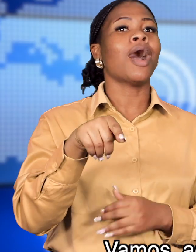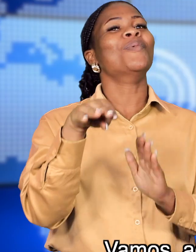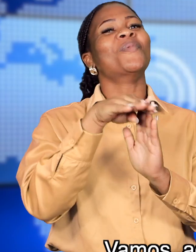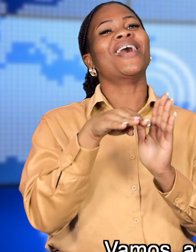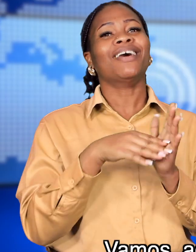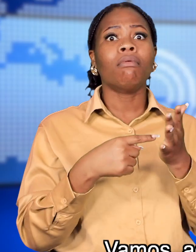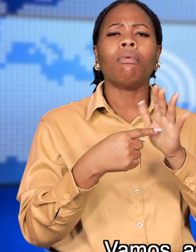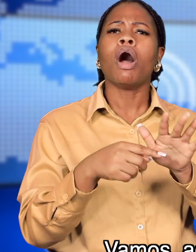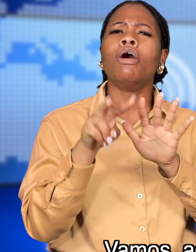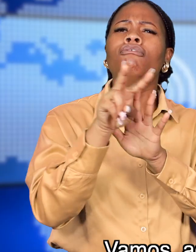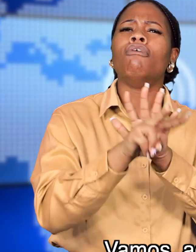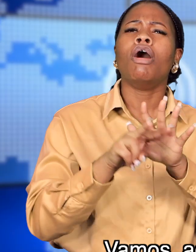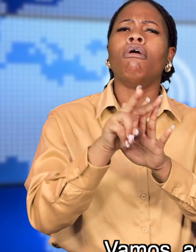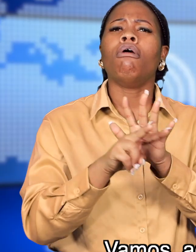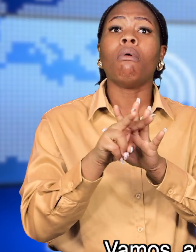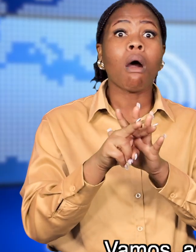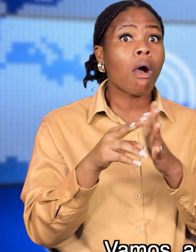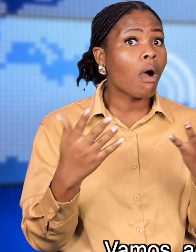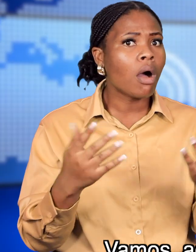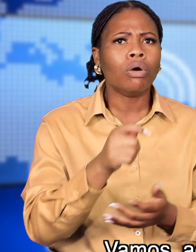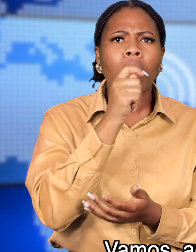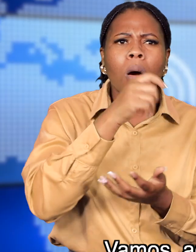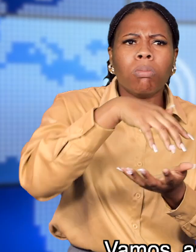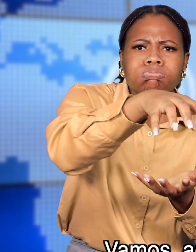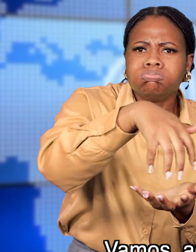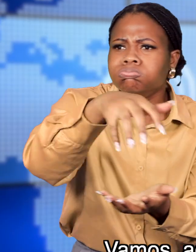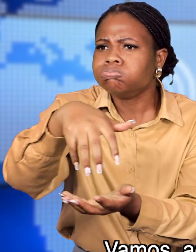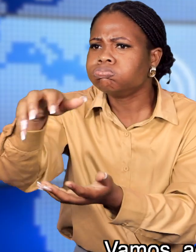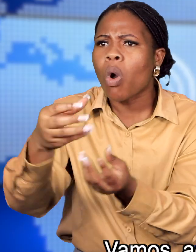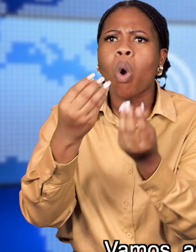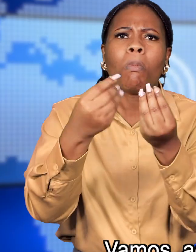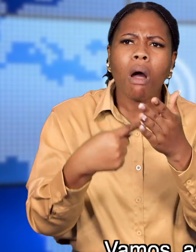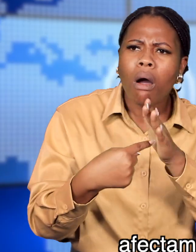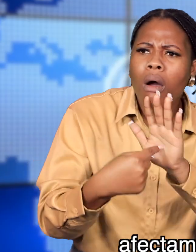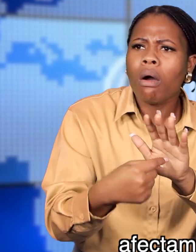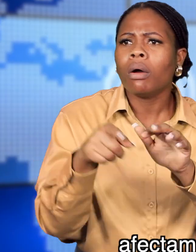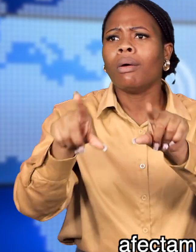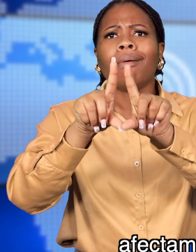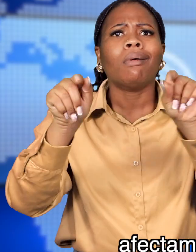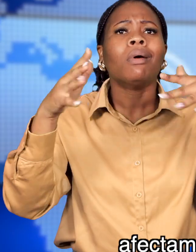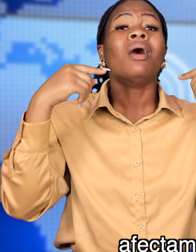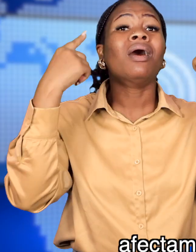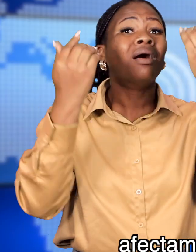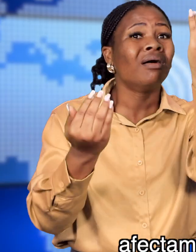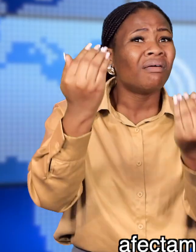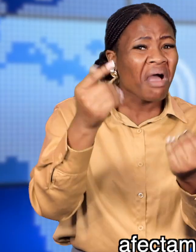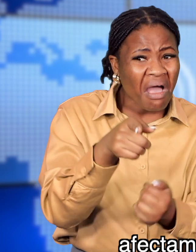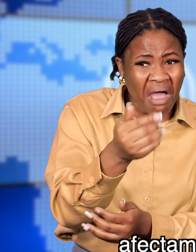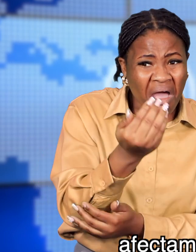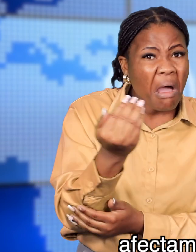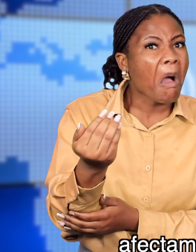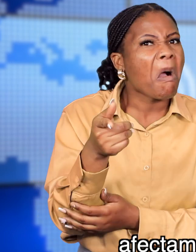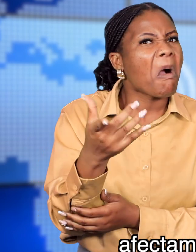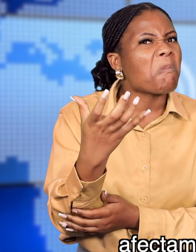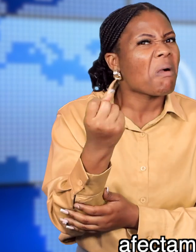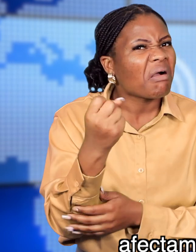Vamos agora acompanhar uma peça que mostra como as uniões prematuras afetam a vida das crianças e